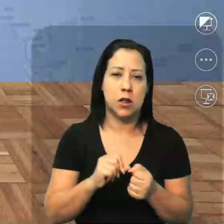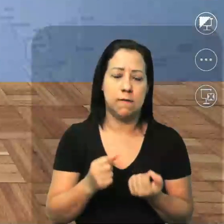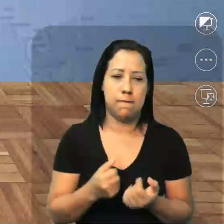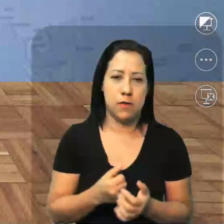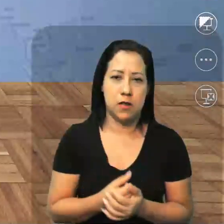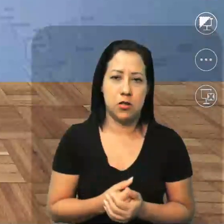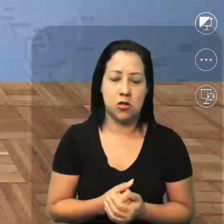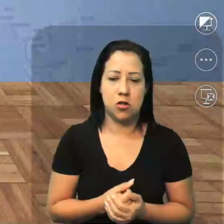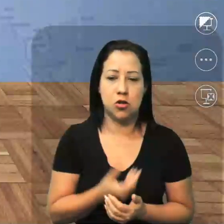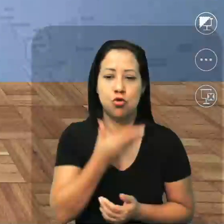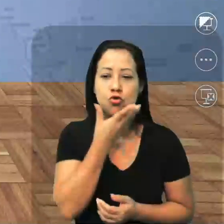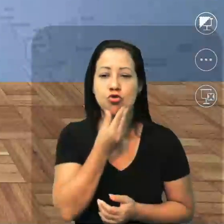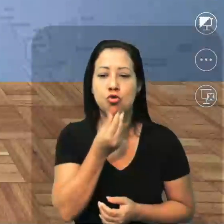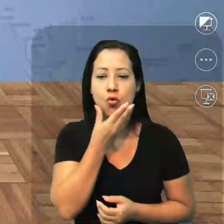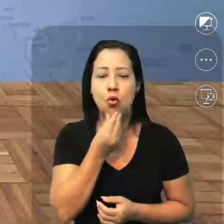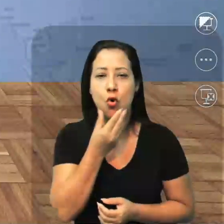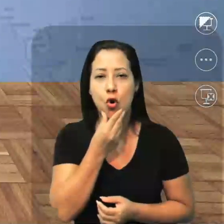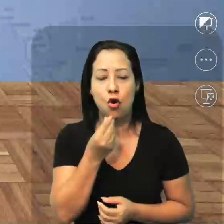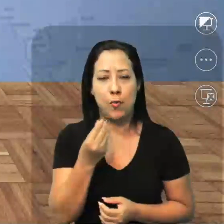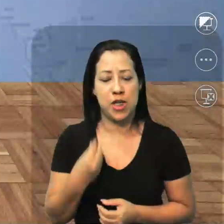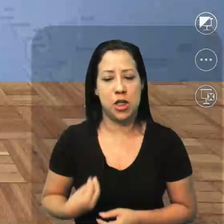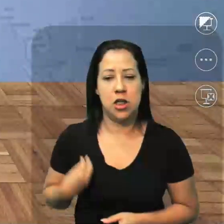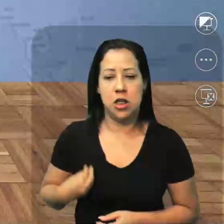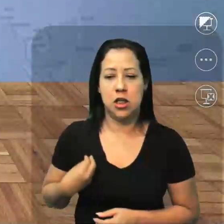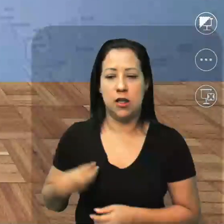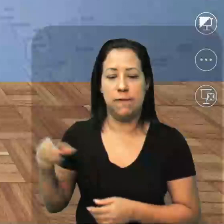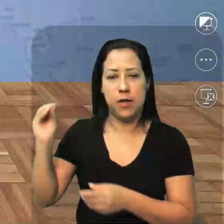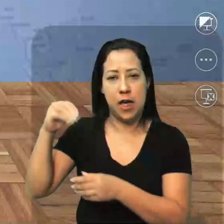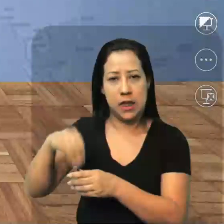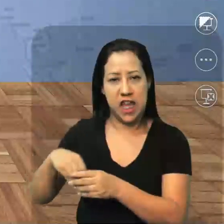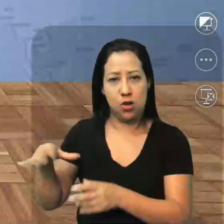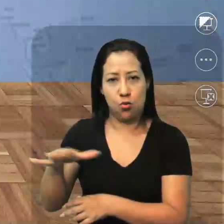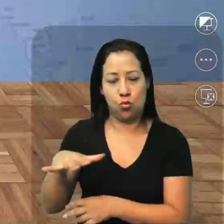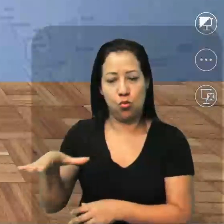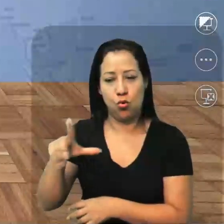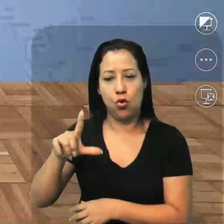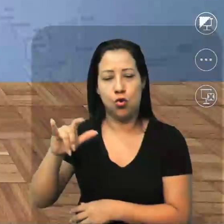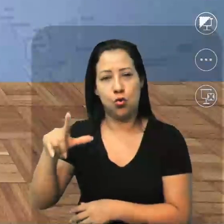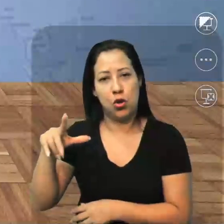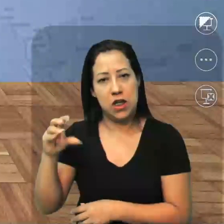lixão era o Homem Gabiru, foi na Universidade Federal do Pernambuco.